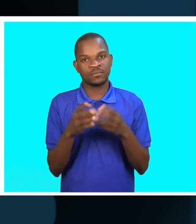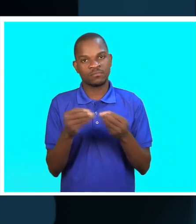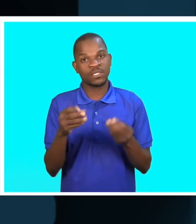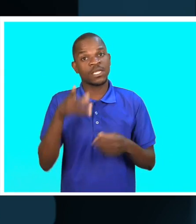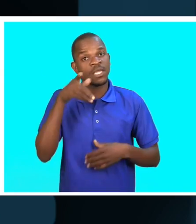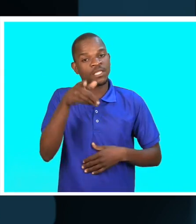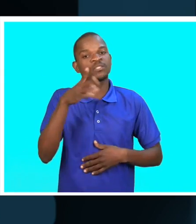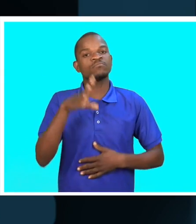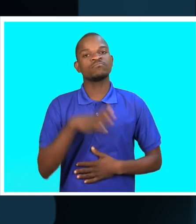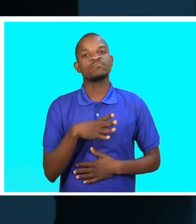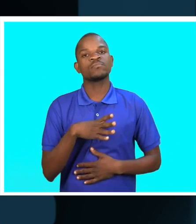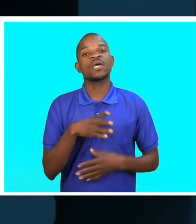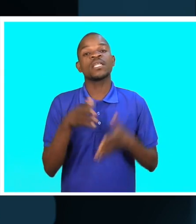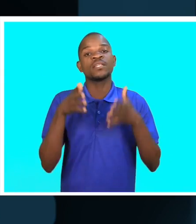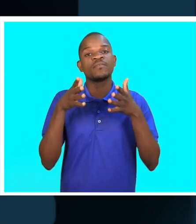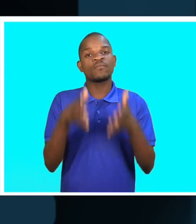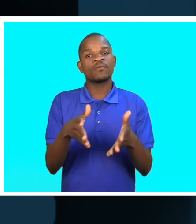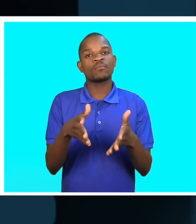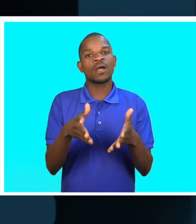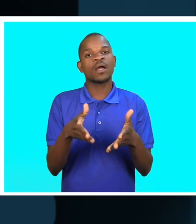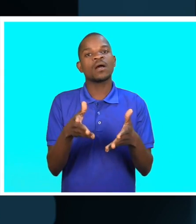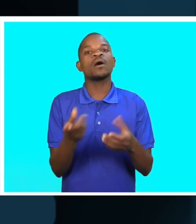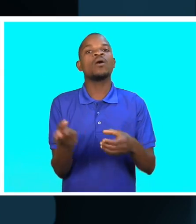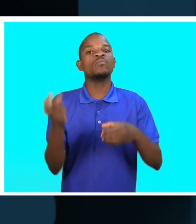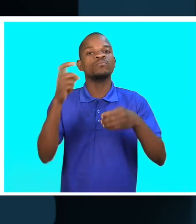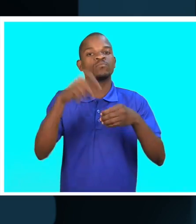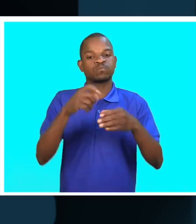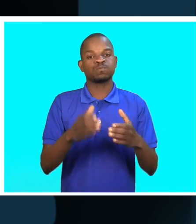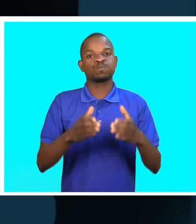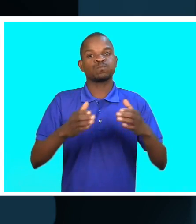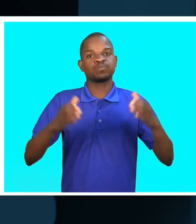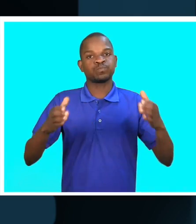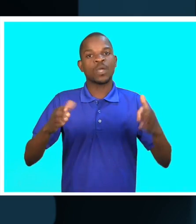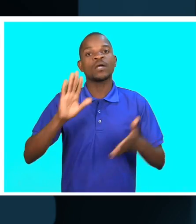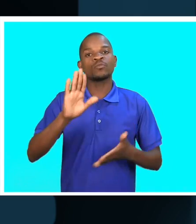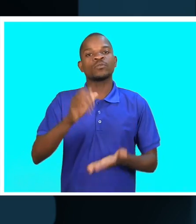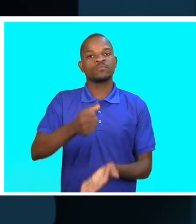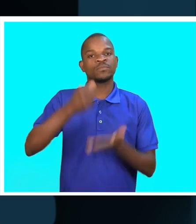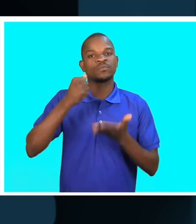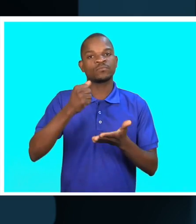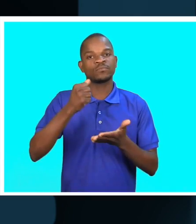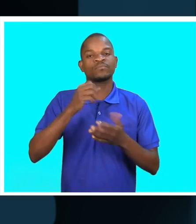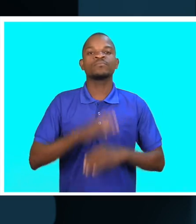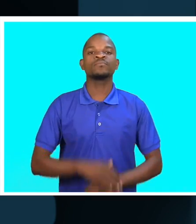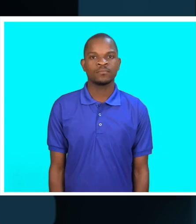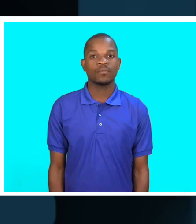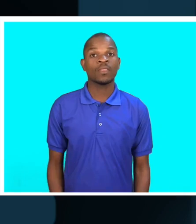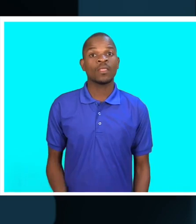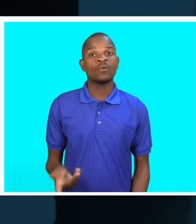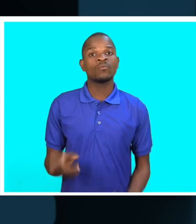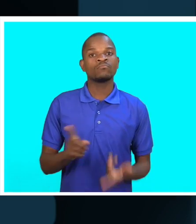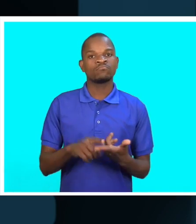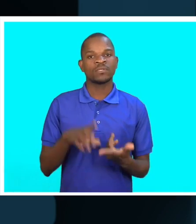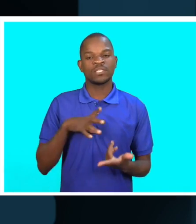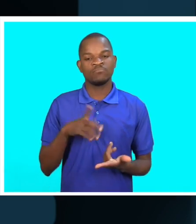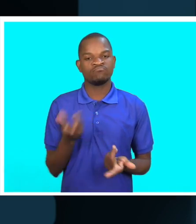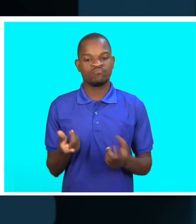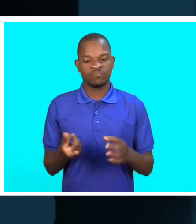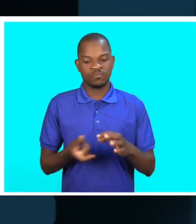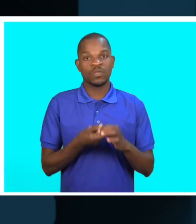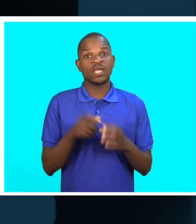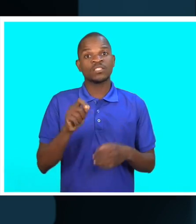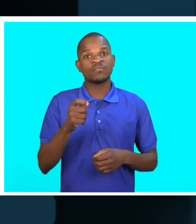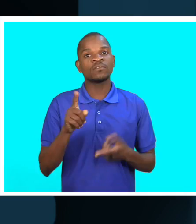muitos produtos que eles têm de forma a engrandecer as suas economias. Eu tenho aqui chaveiros,